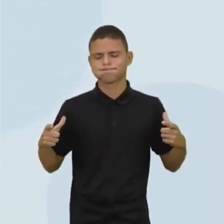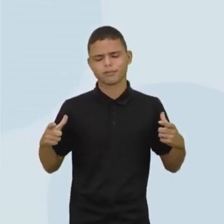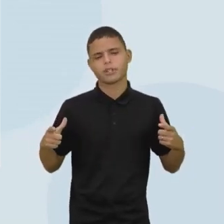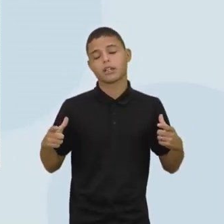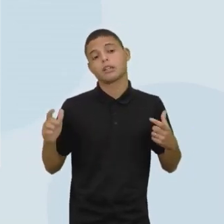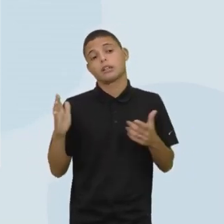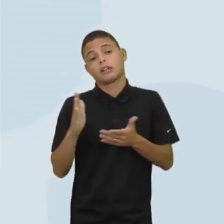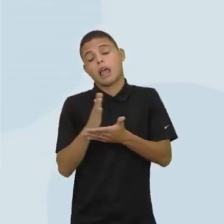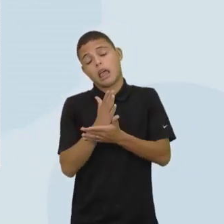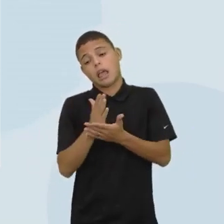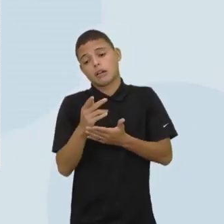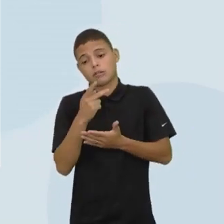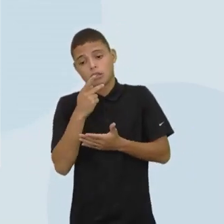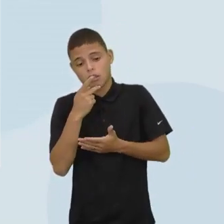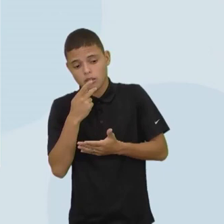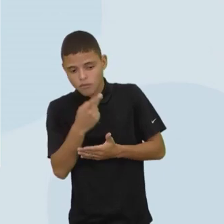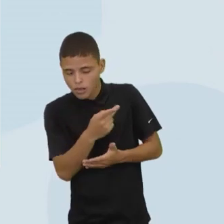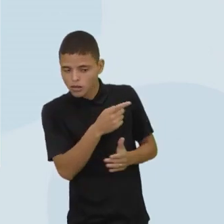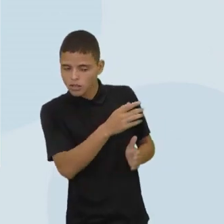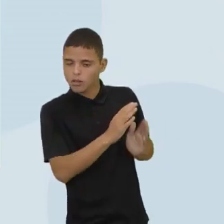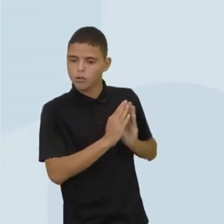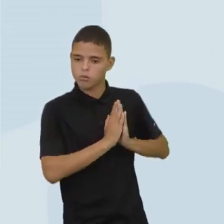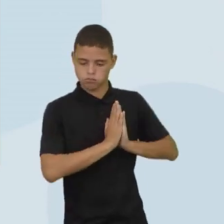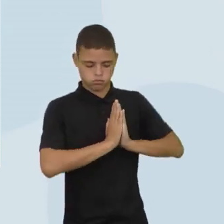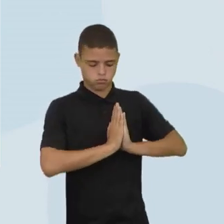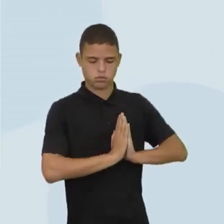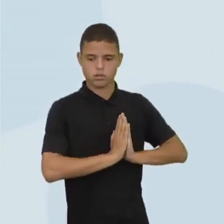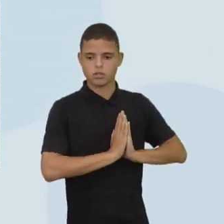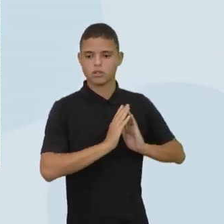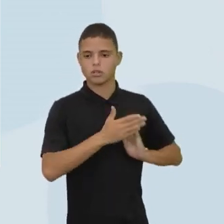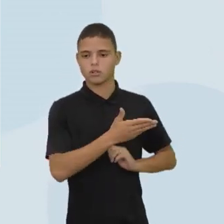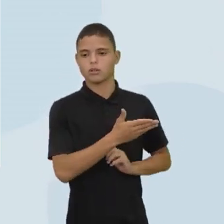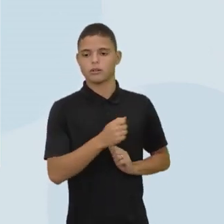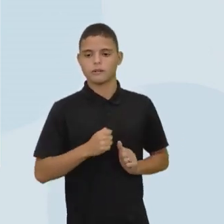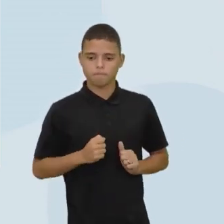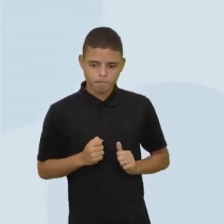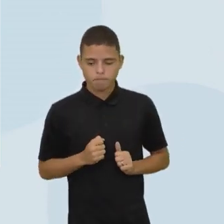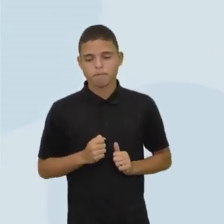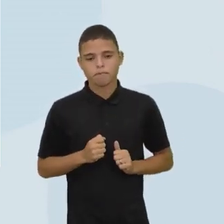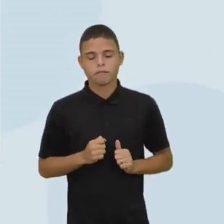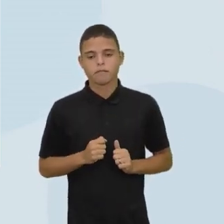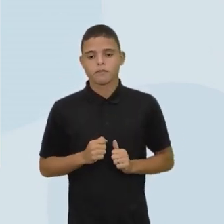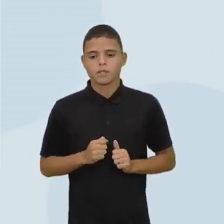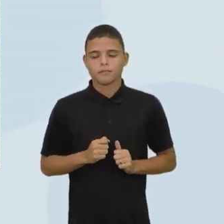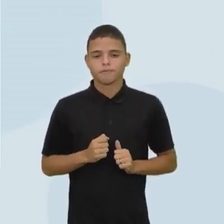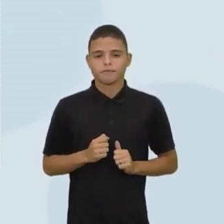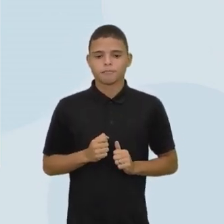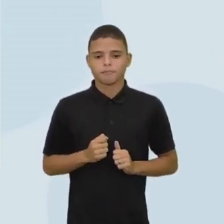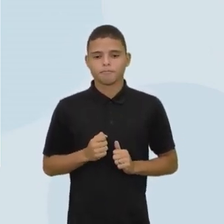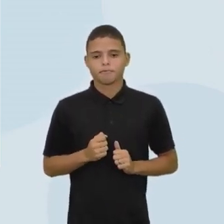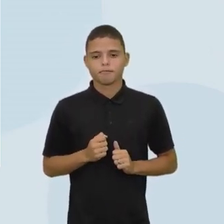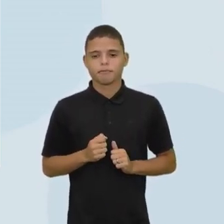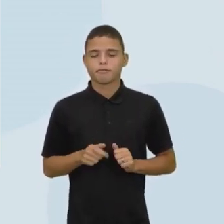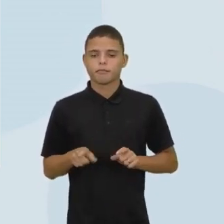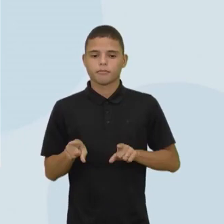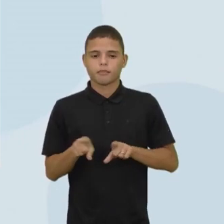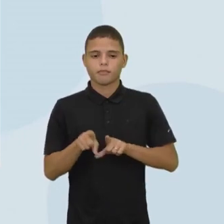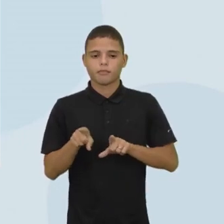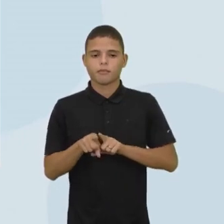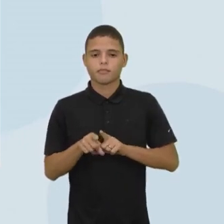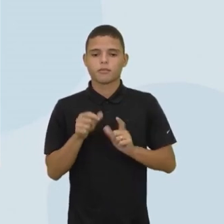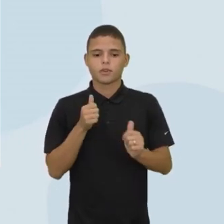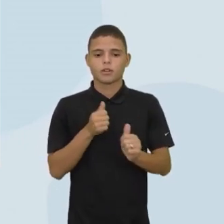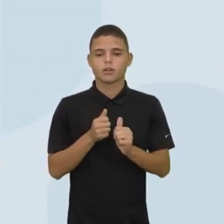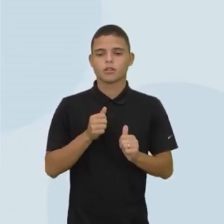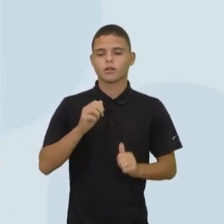sagrado, né, pelos seguidores do hinduísmo. Então o rio Ganges fica aí na bacia hidrográfica do Ganges, né, e tem lá o